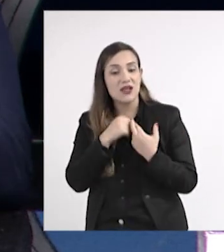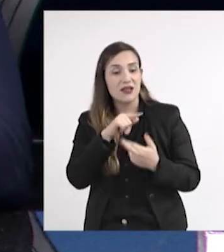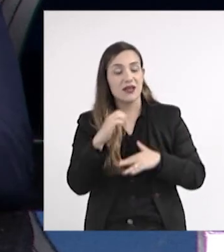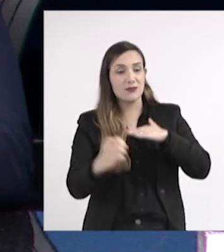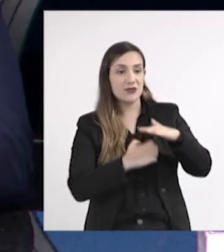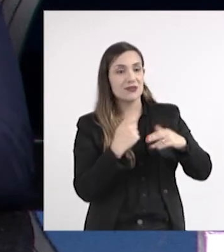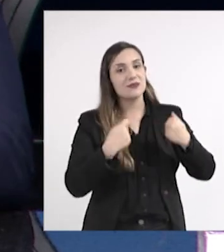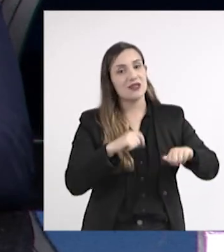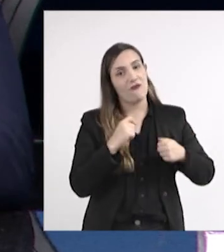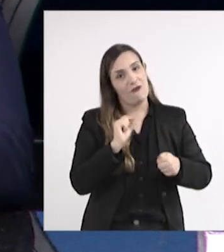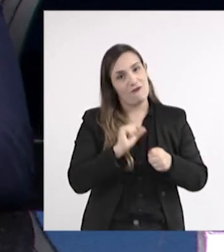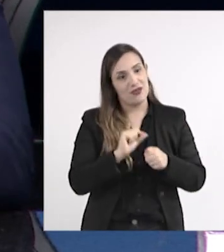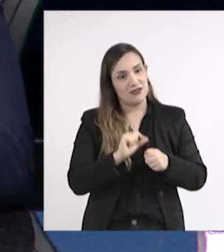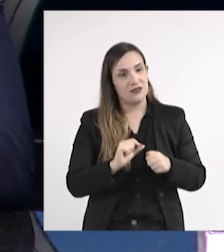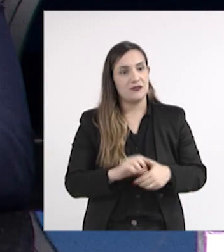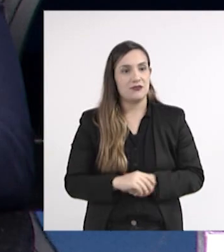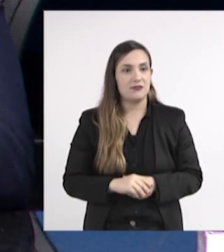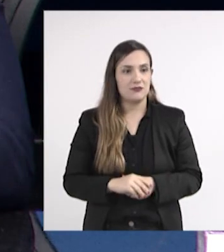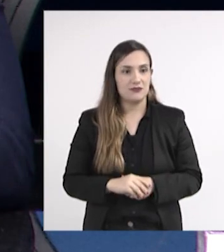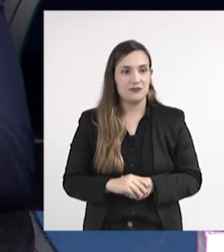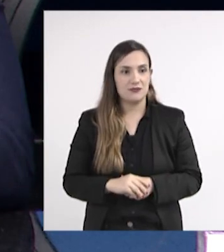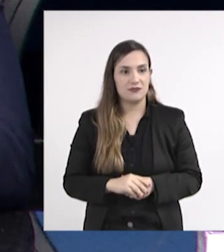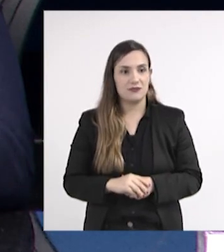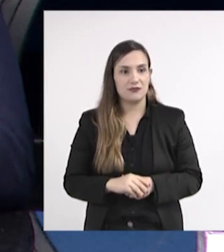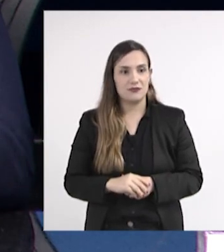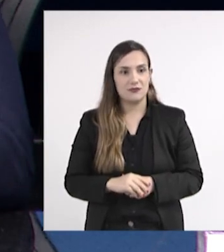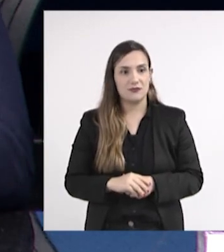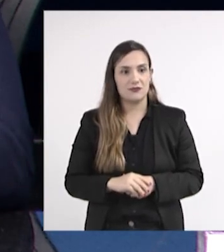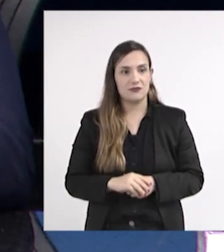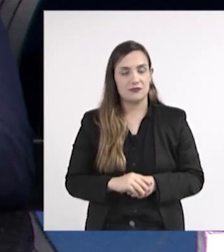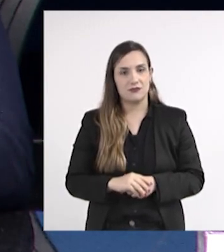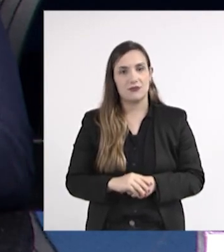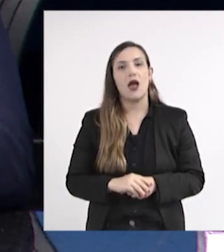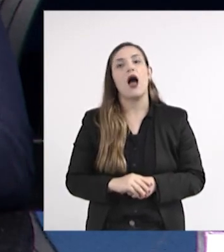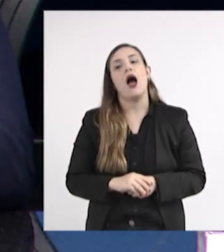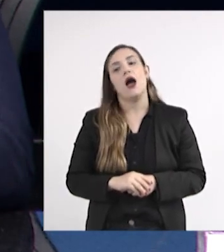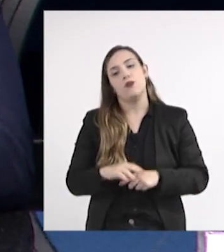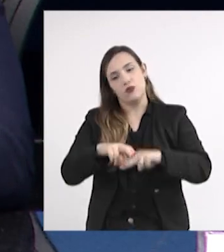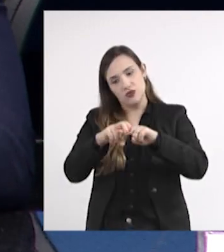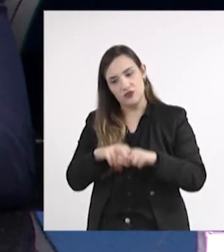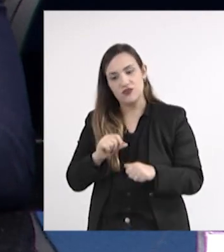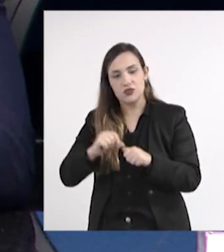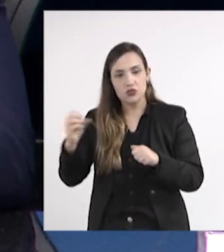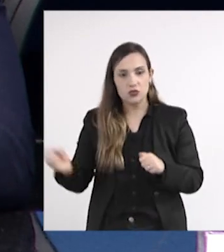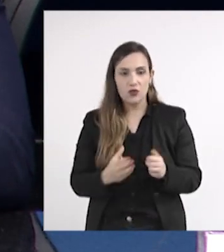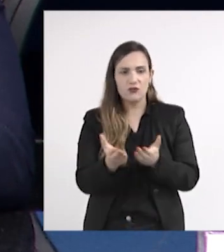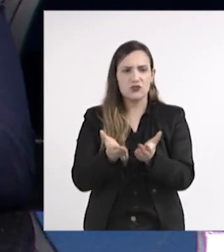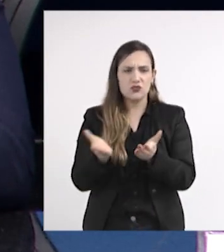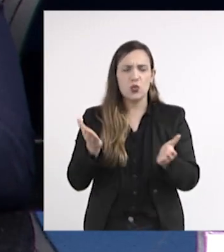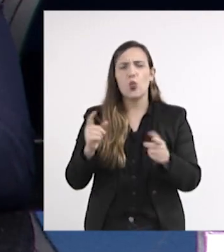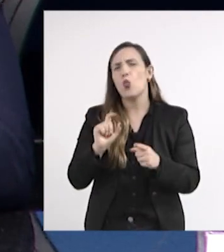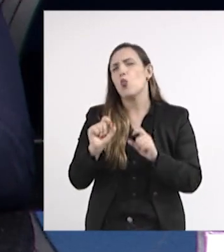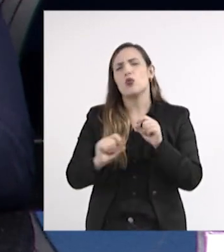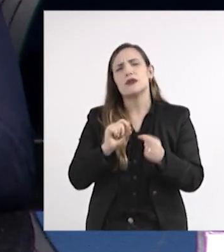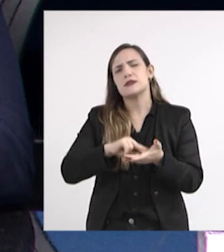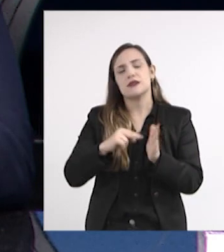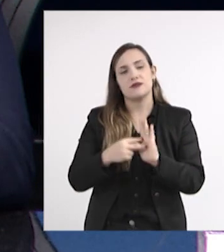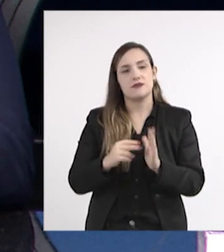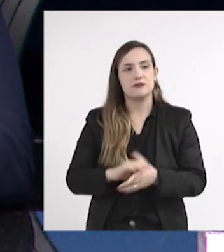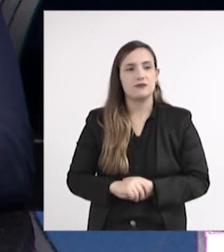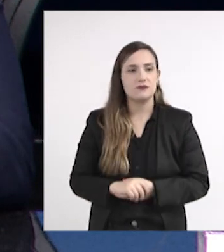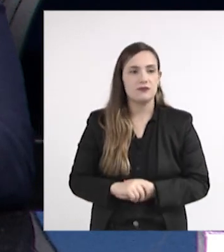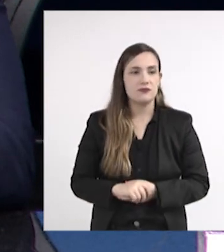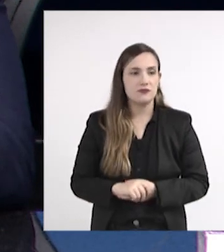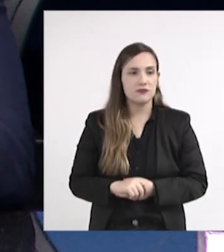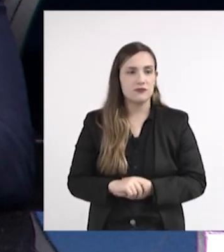até que levado a efeito esse procedimento de relicitação, que significa o quê? Um esforço